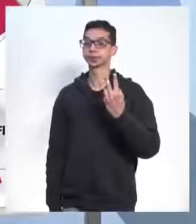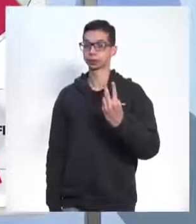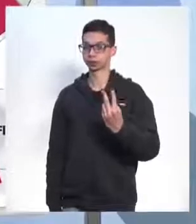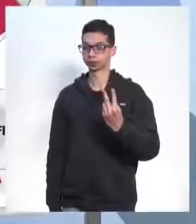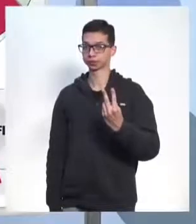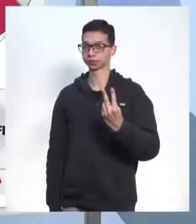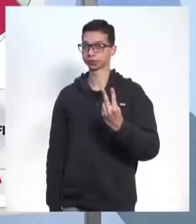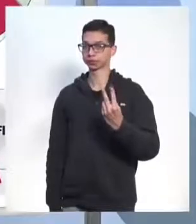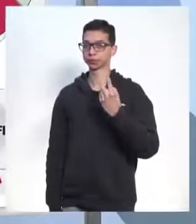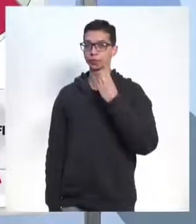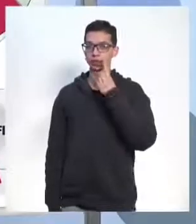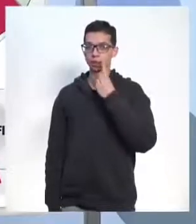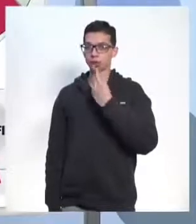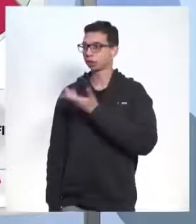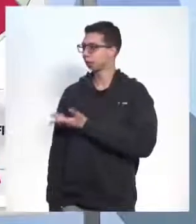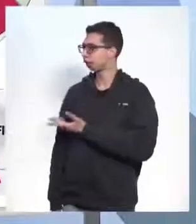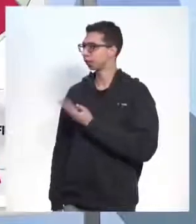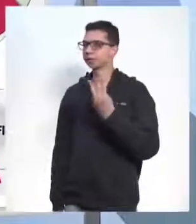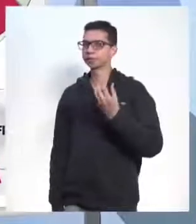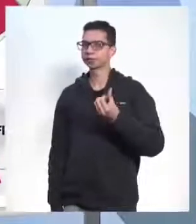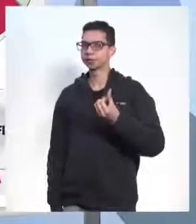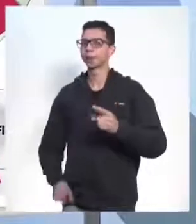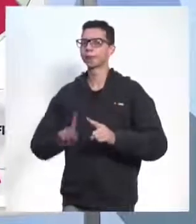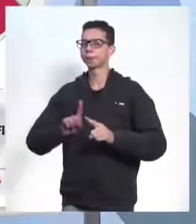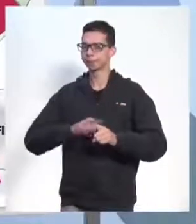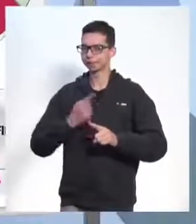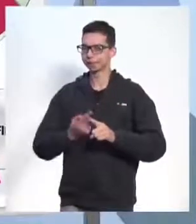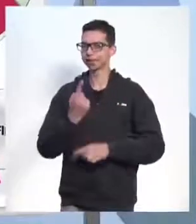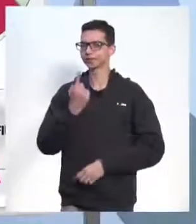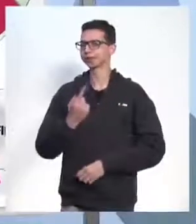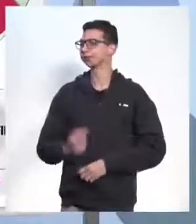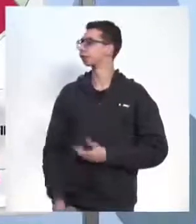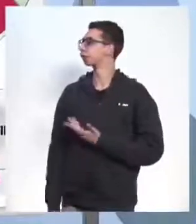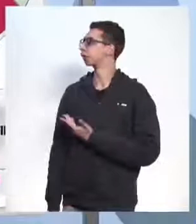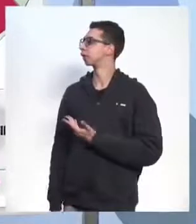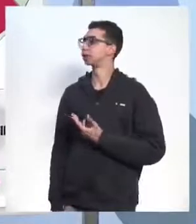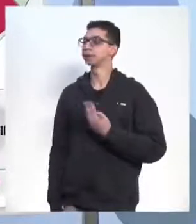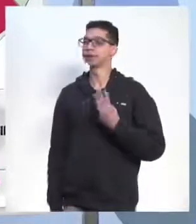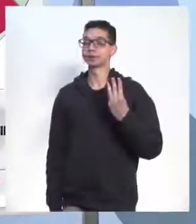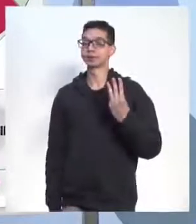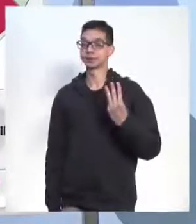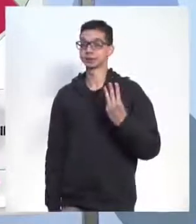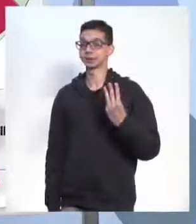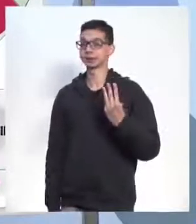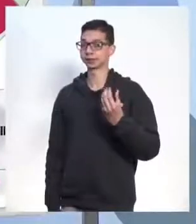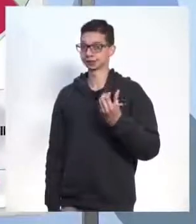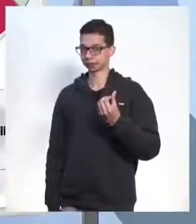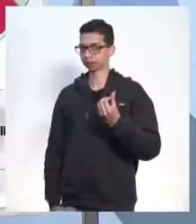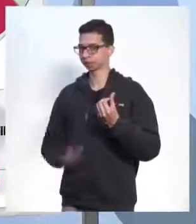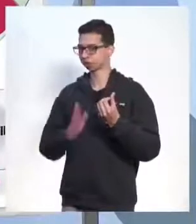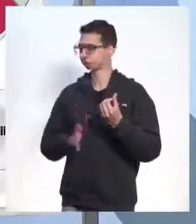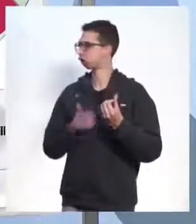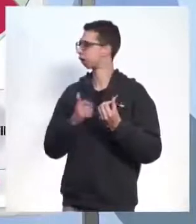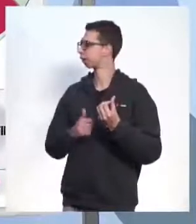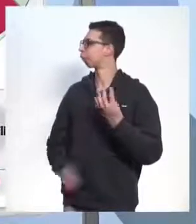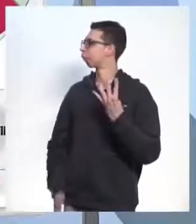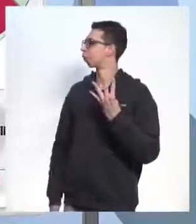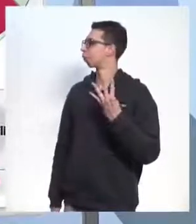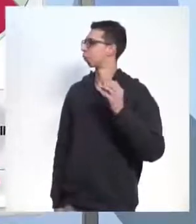32, ó, 36, mais Beleza, um pontinho. mais um. 36, 40,